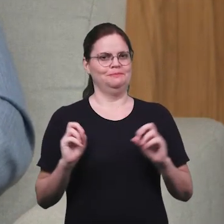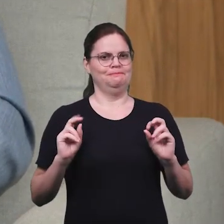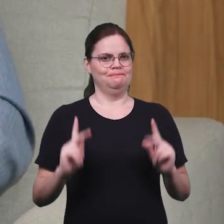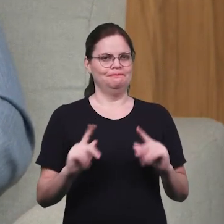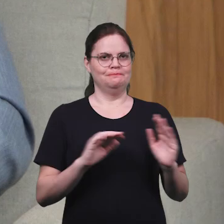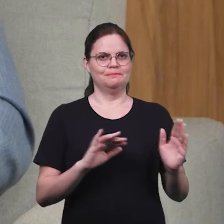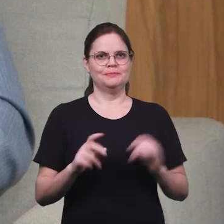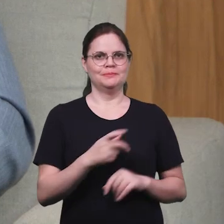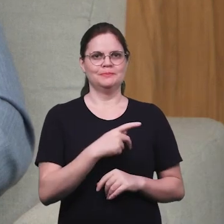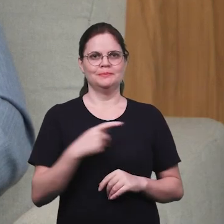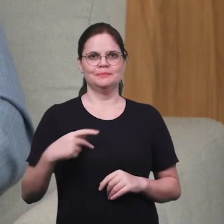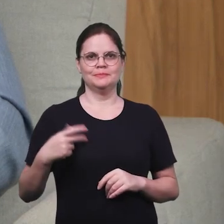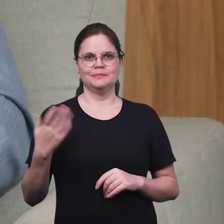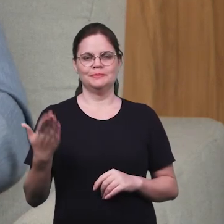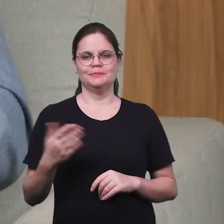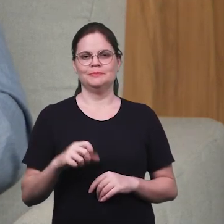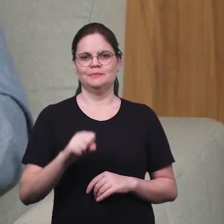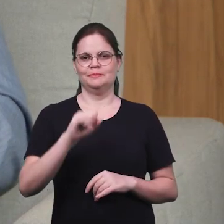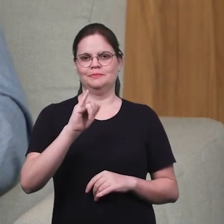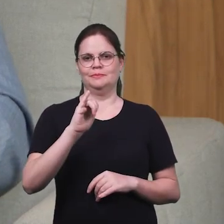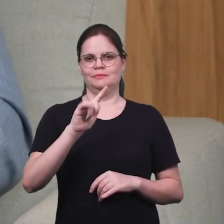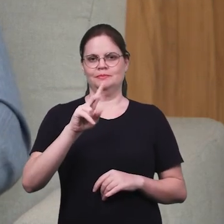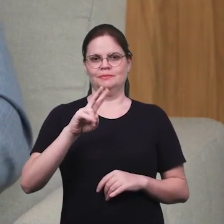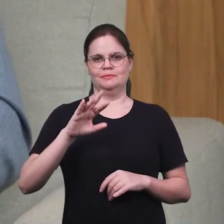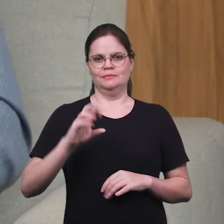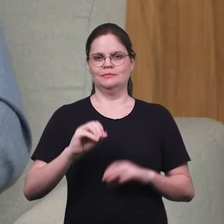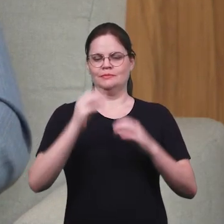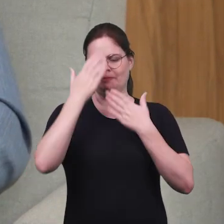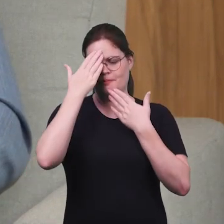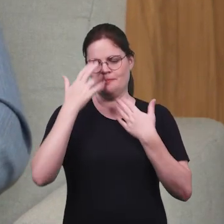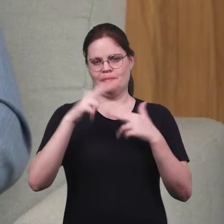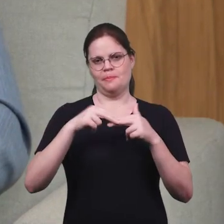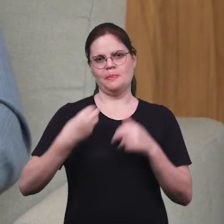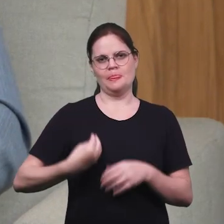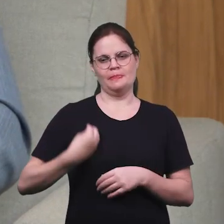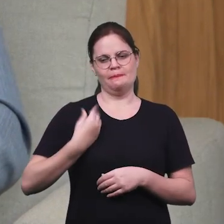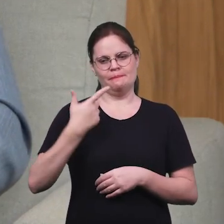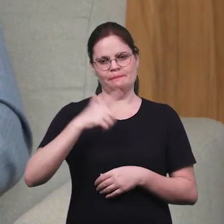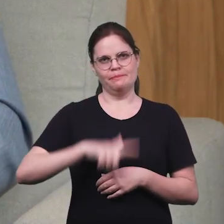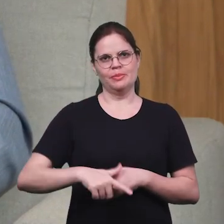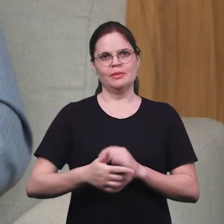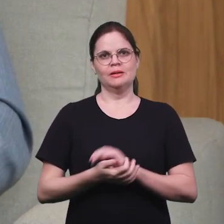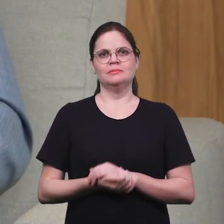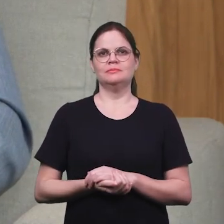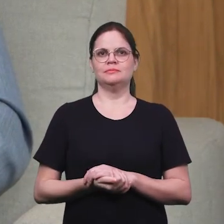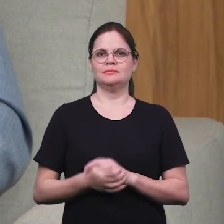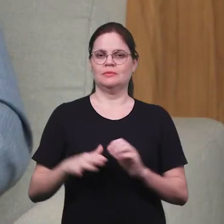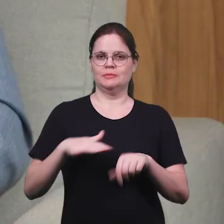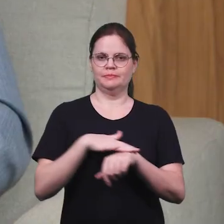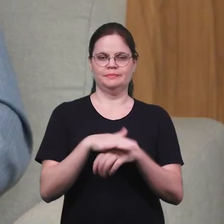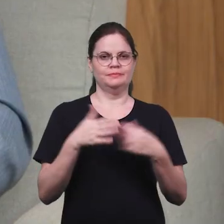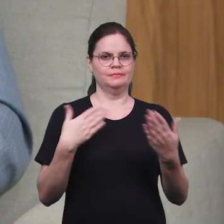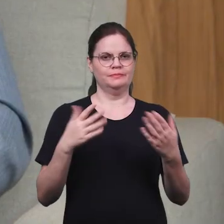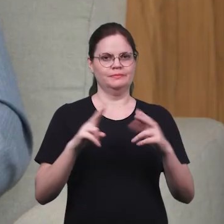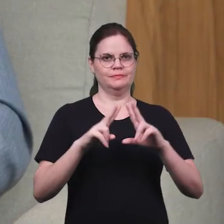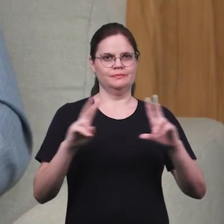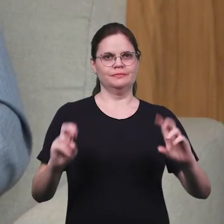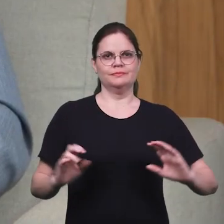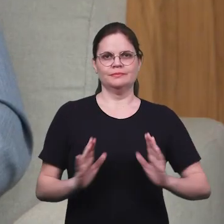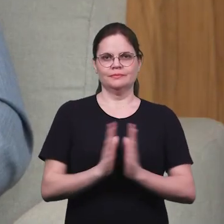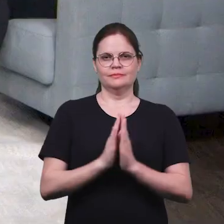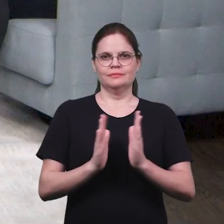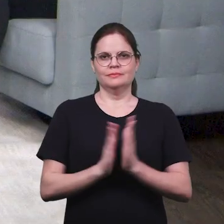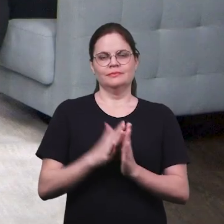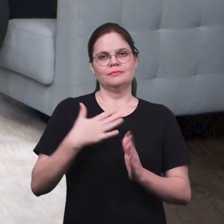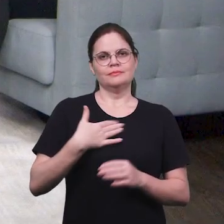irmãos. Pastor Silvano, muito obrigado pela sua participação mais uma vez, quando conversamos aqui a respeito da